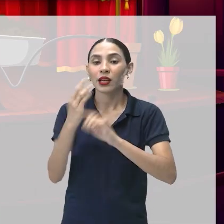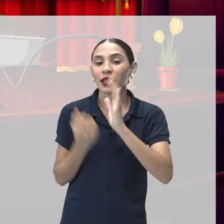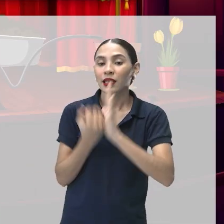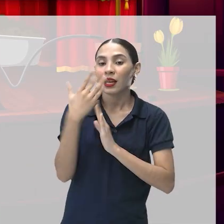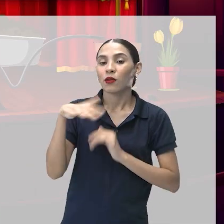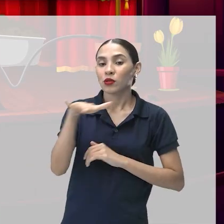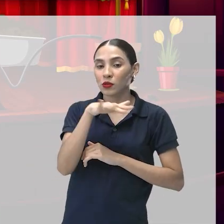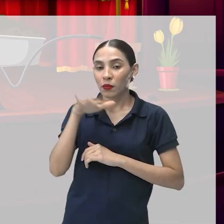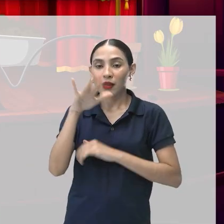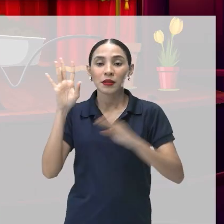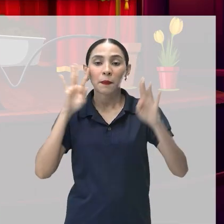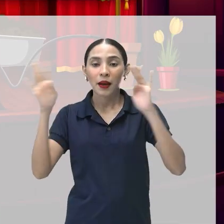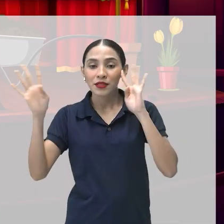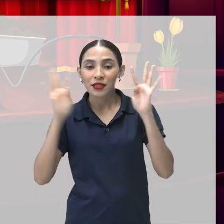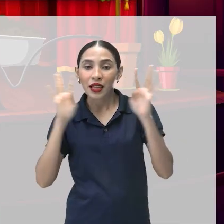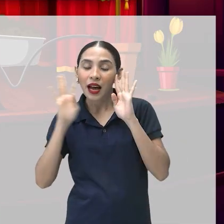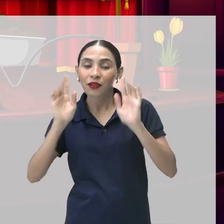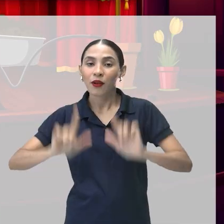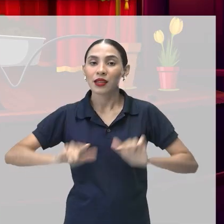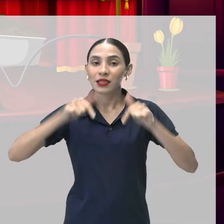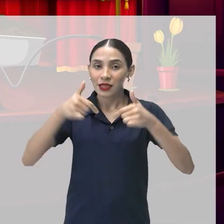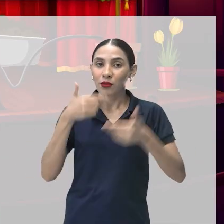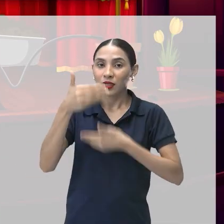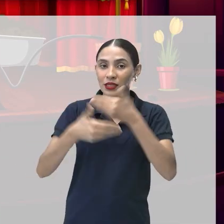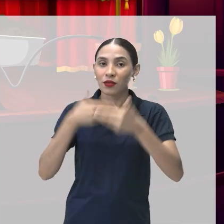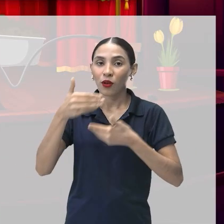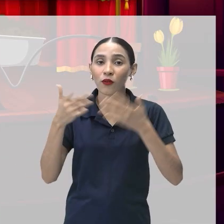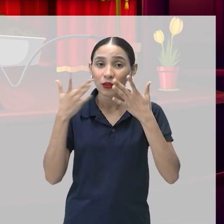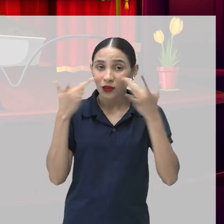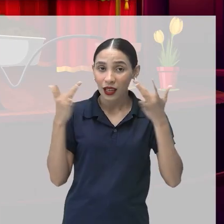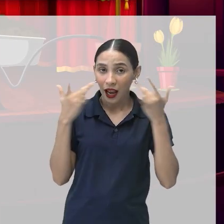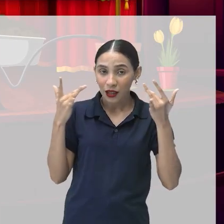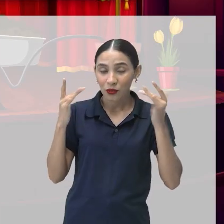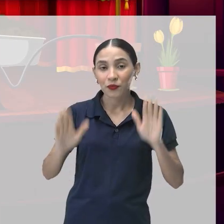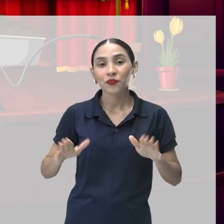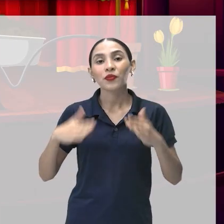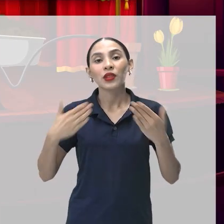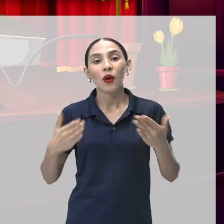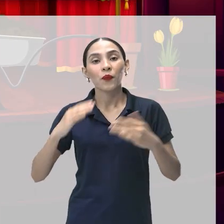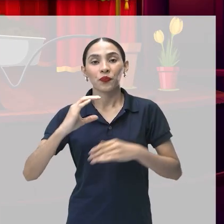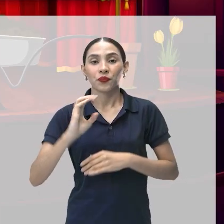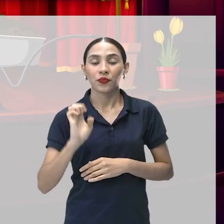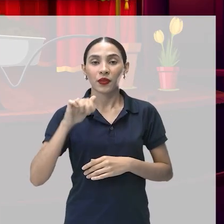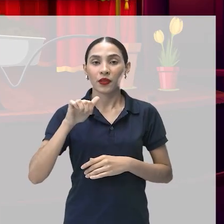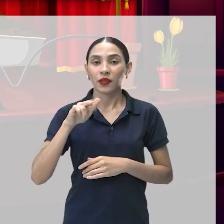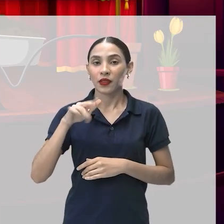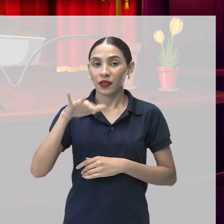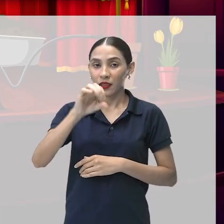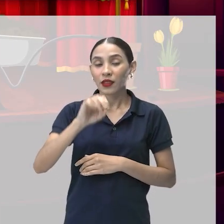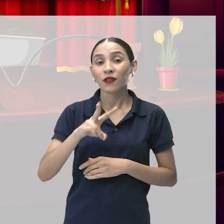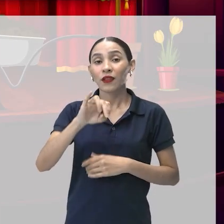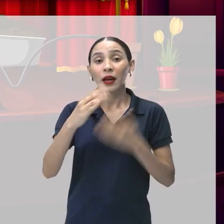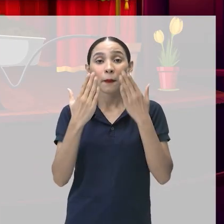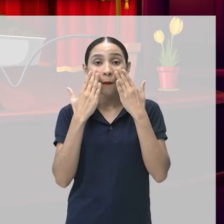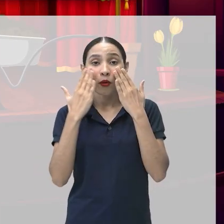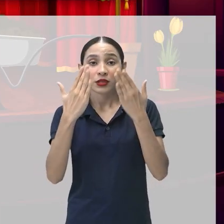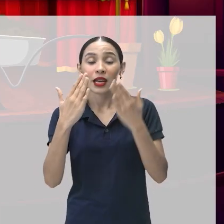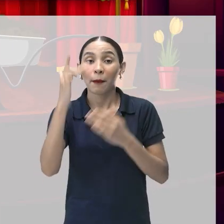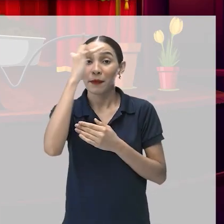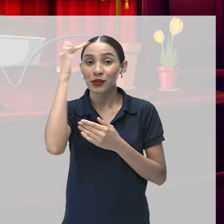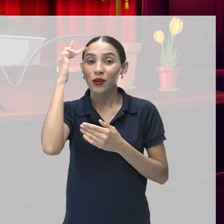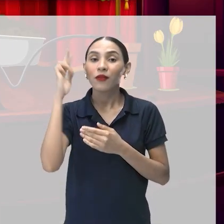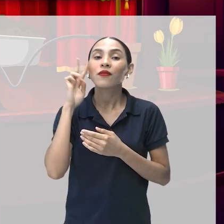o espaço fictício onde a ação se desenvolve. Então, o cenário ele vai mostrar para o